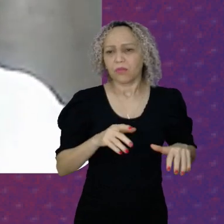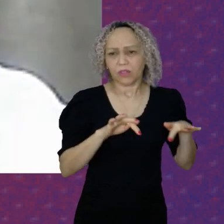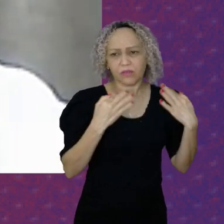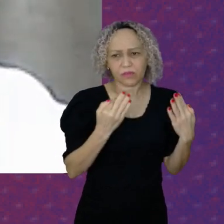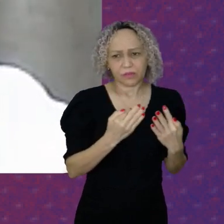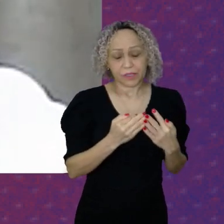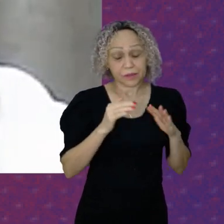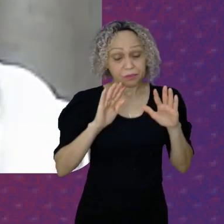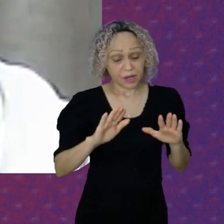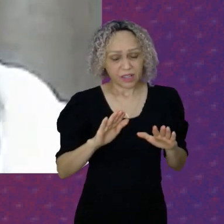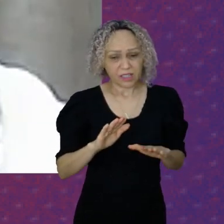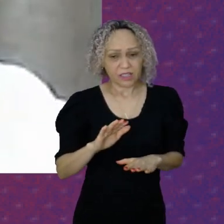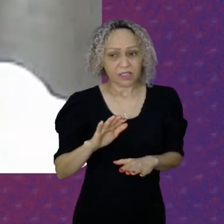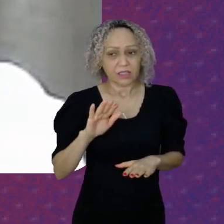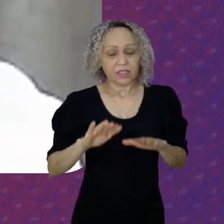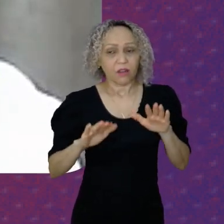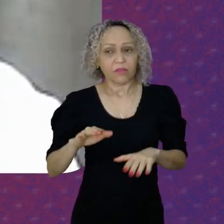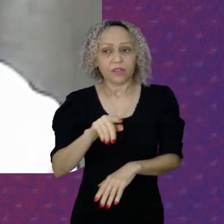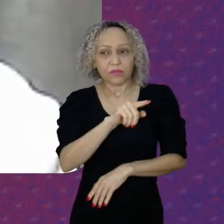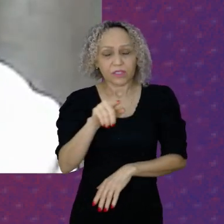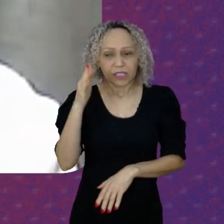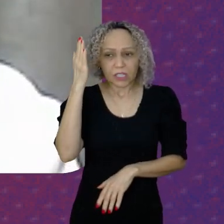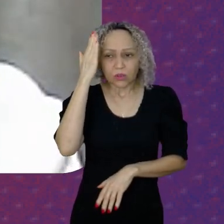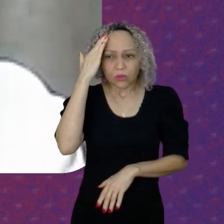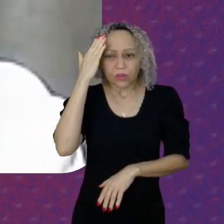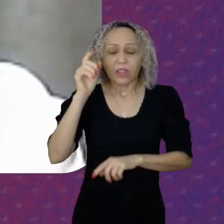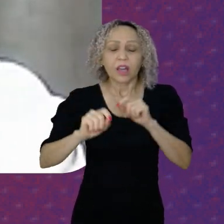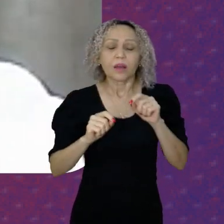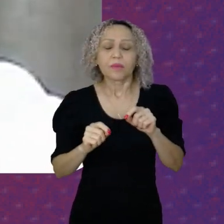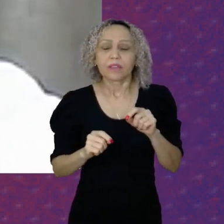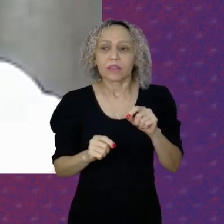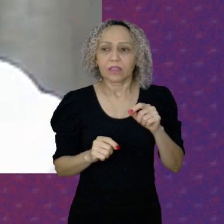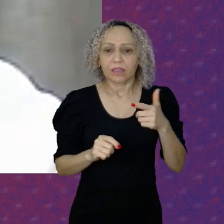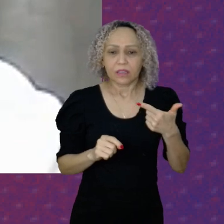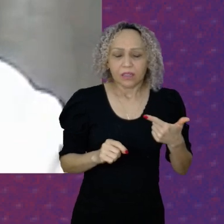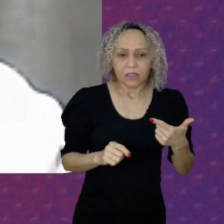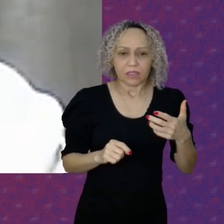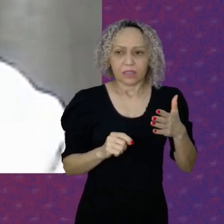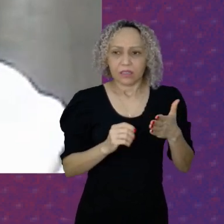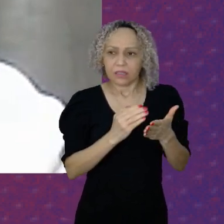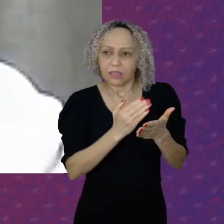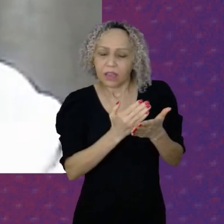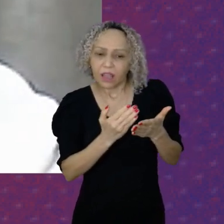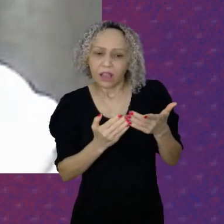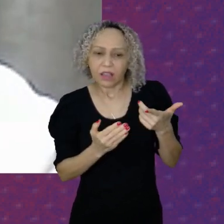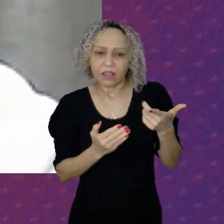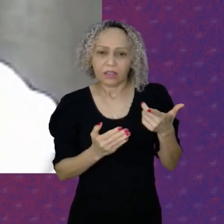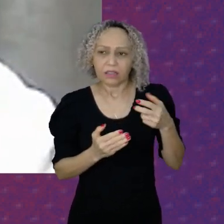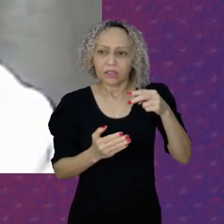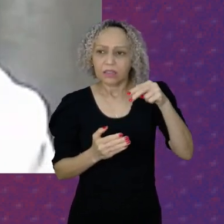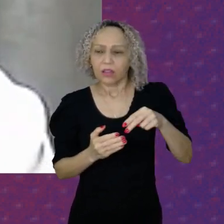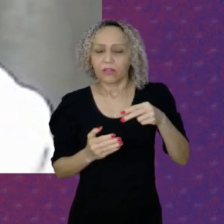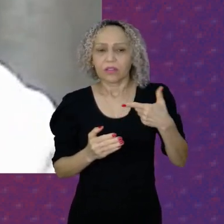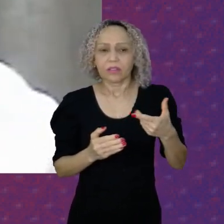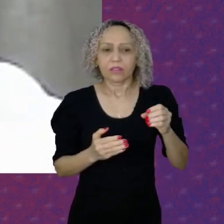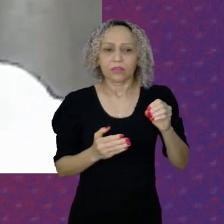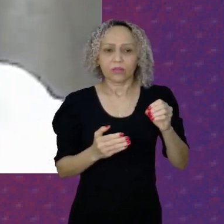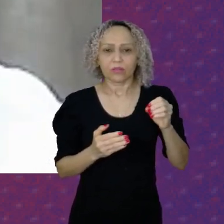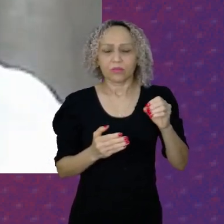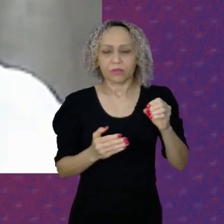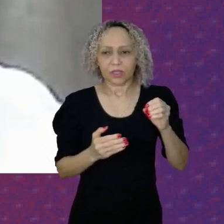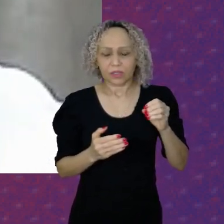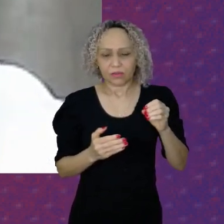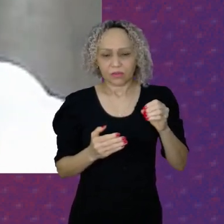saibam é que, em novembro de 2021, quando tiver início os pagamentos do novo programa, em substituição ao